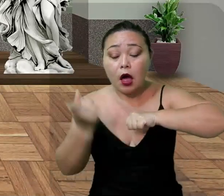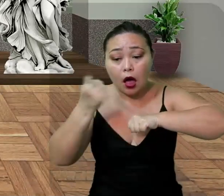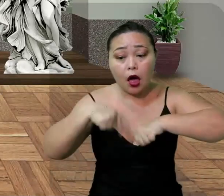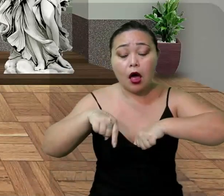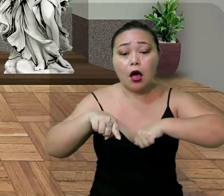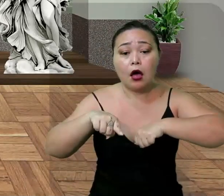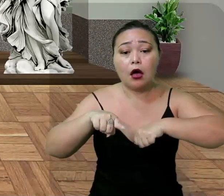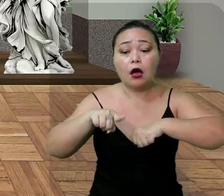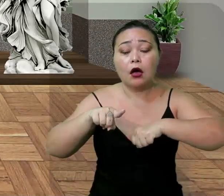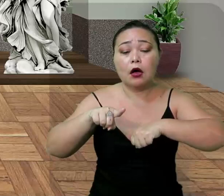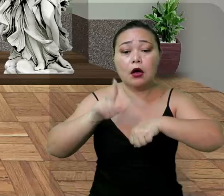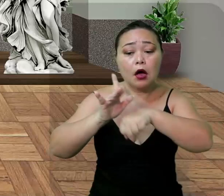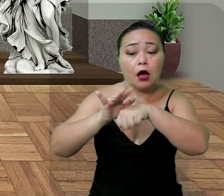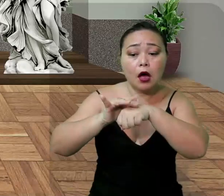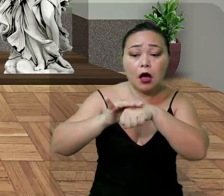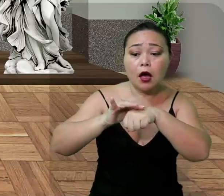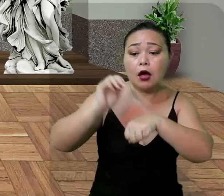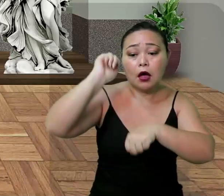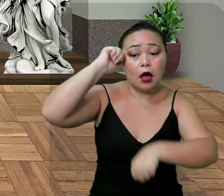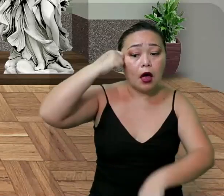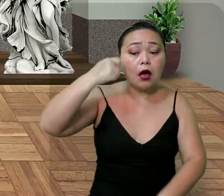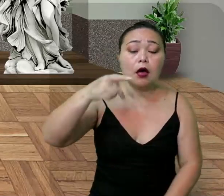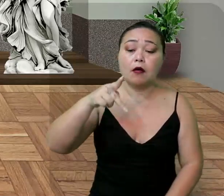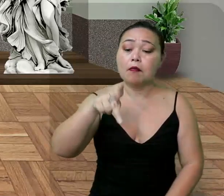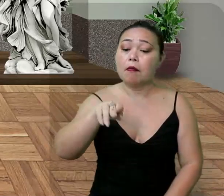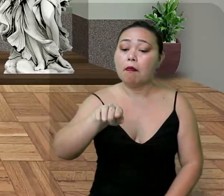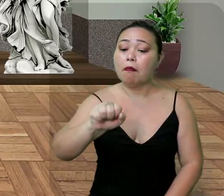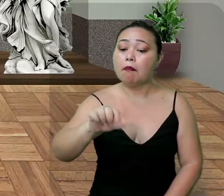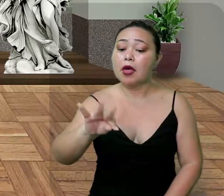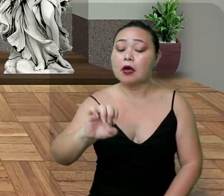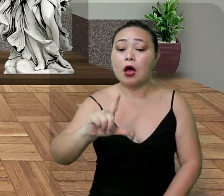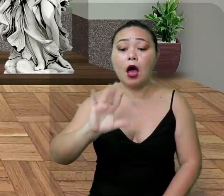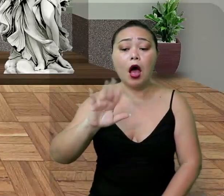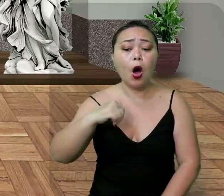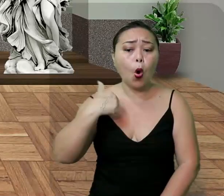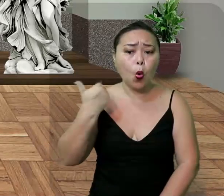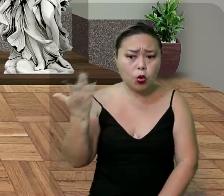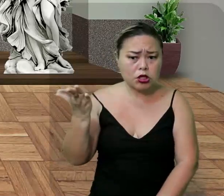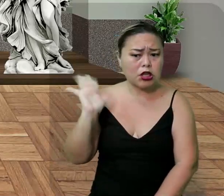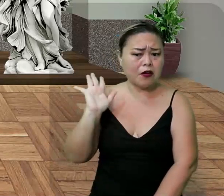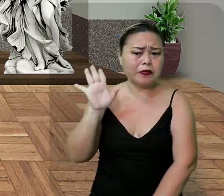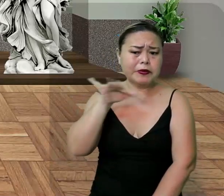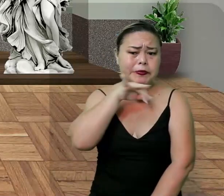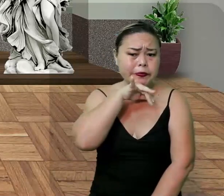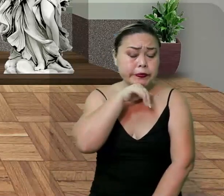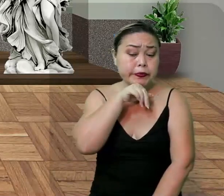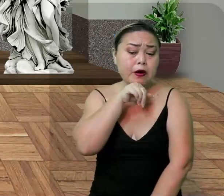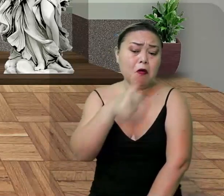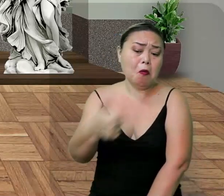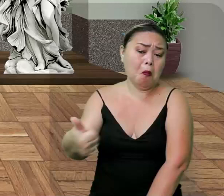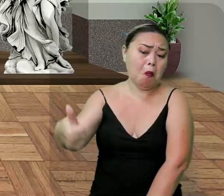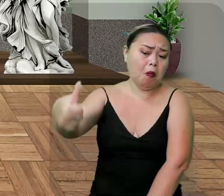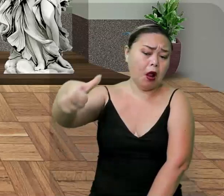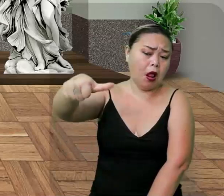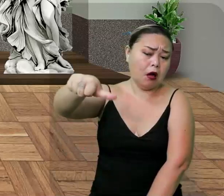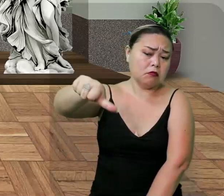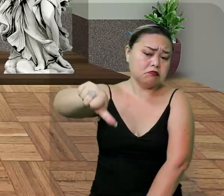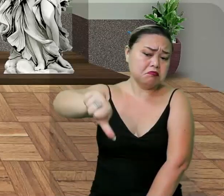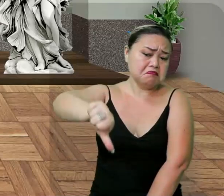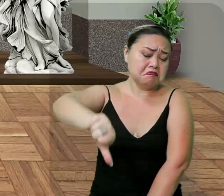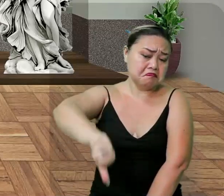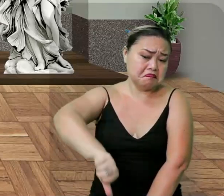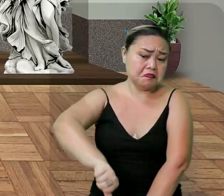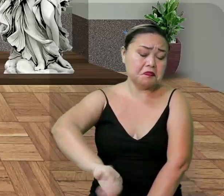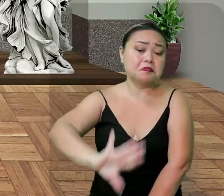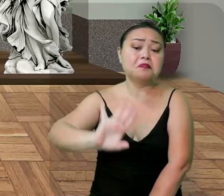foi a peste negra. E aí o que estava ruim ficou pior. Entendeu?